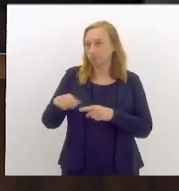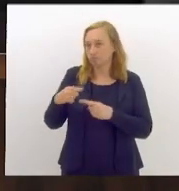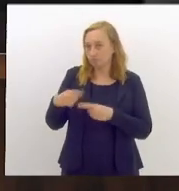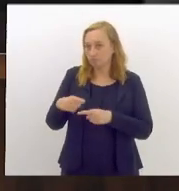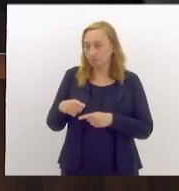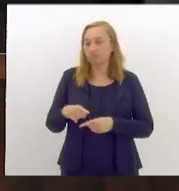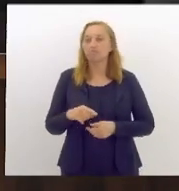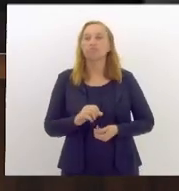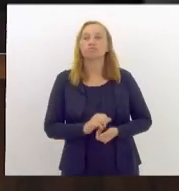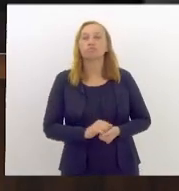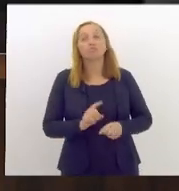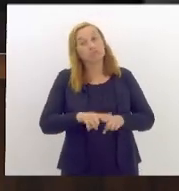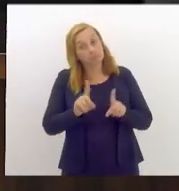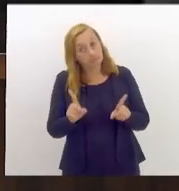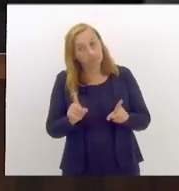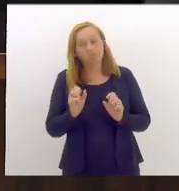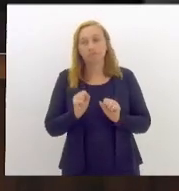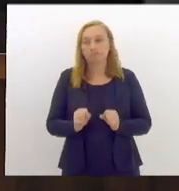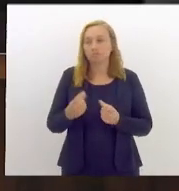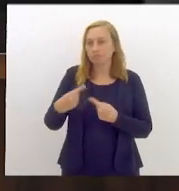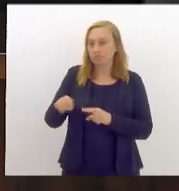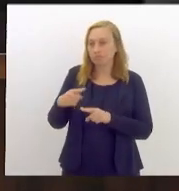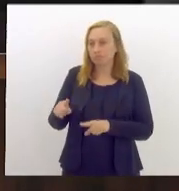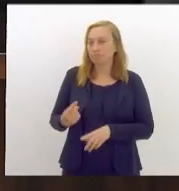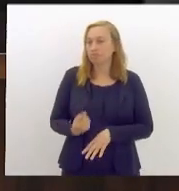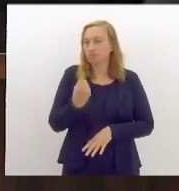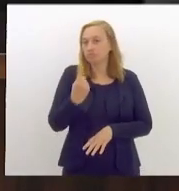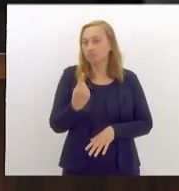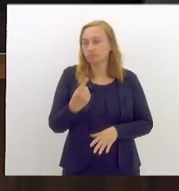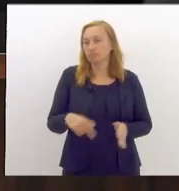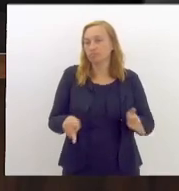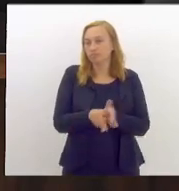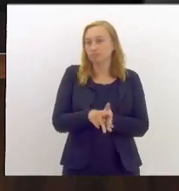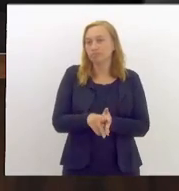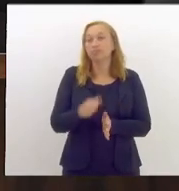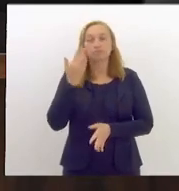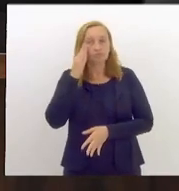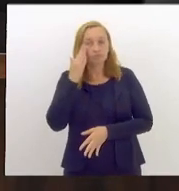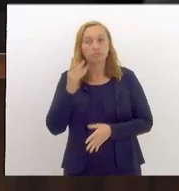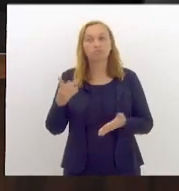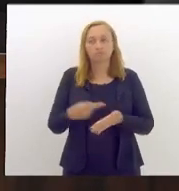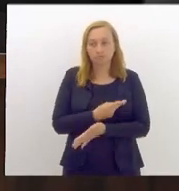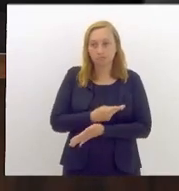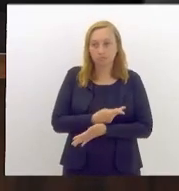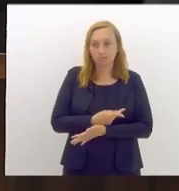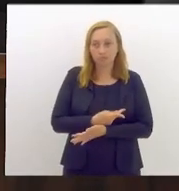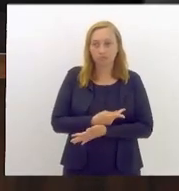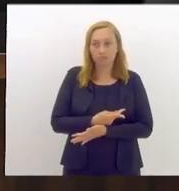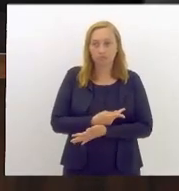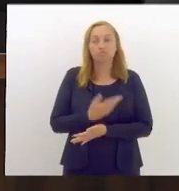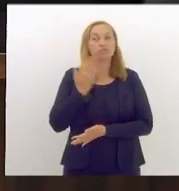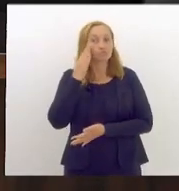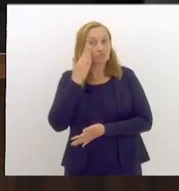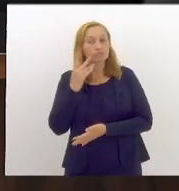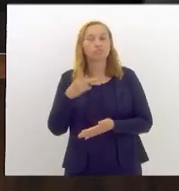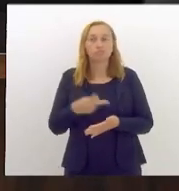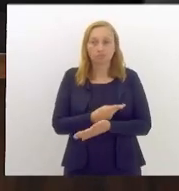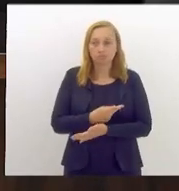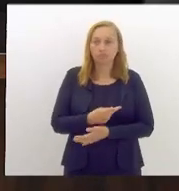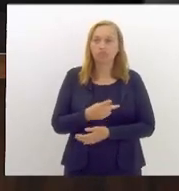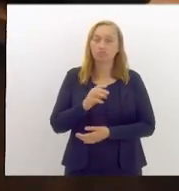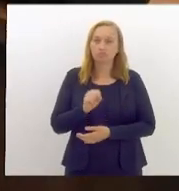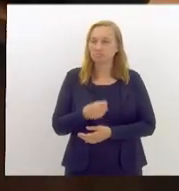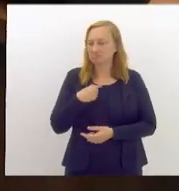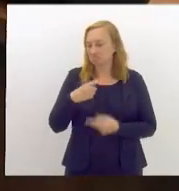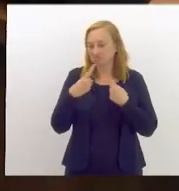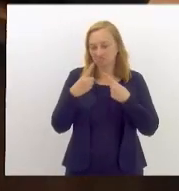provocada mas pode ser provocada por um dos membros Eu acho que eu entendi que aconteceu isso eu entendi o que aconteceu também eu